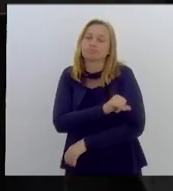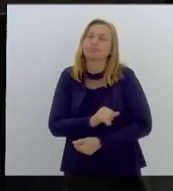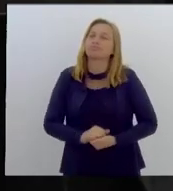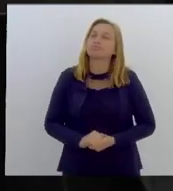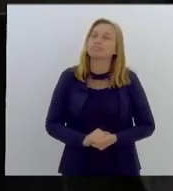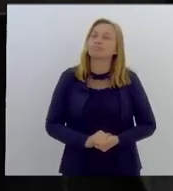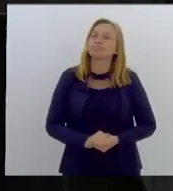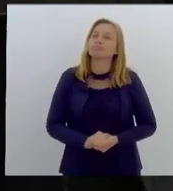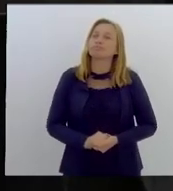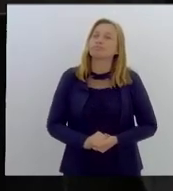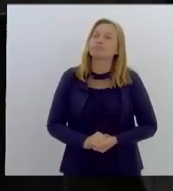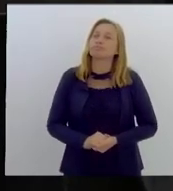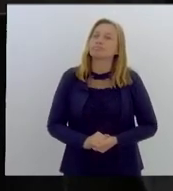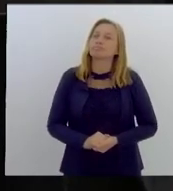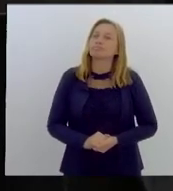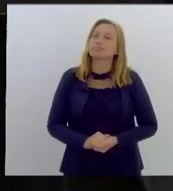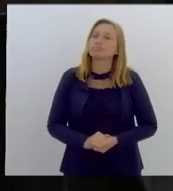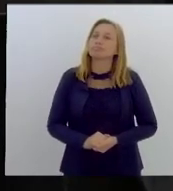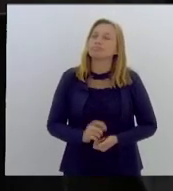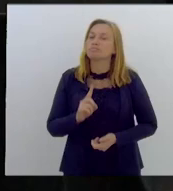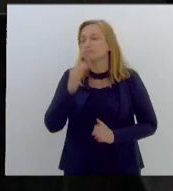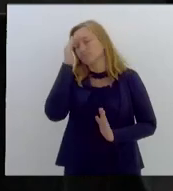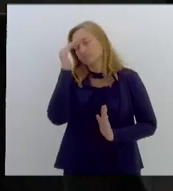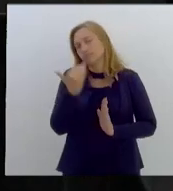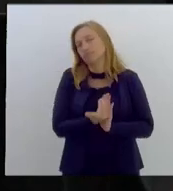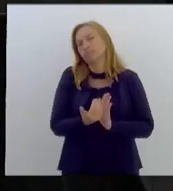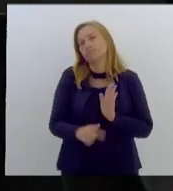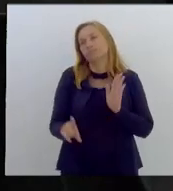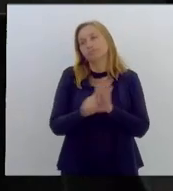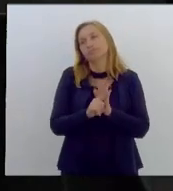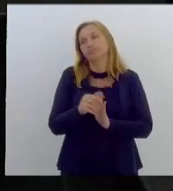está seguidamente descumprindo a Lei